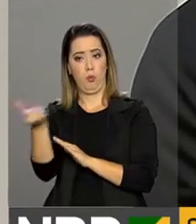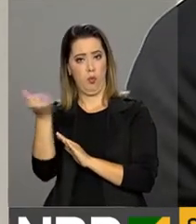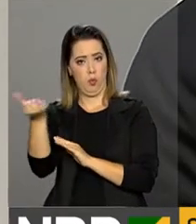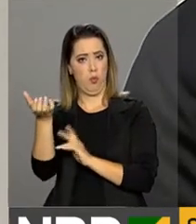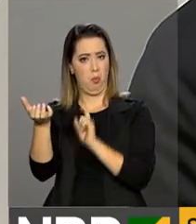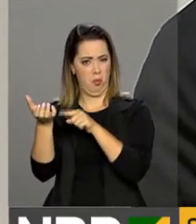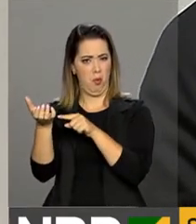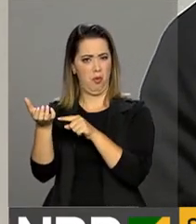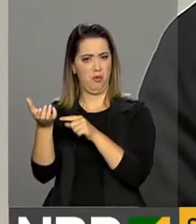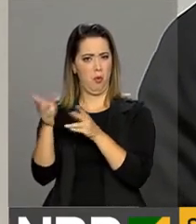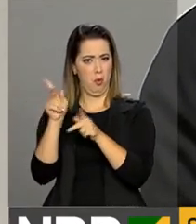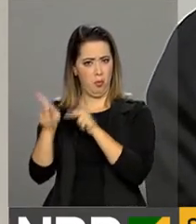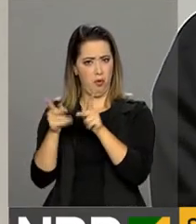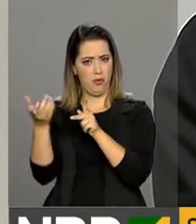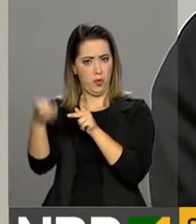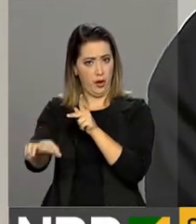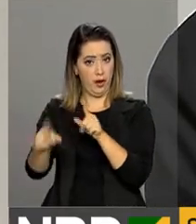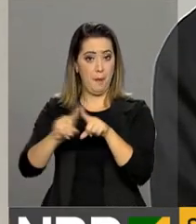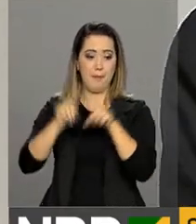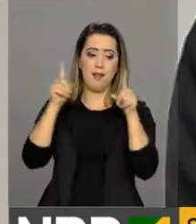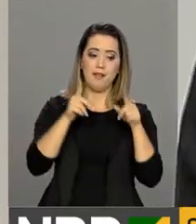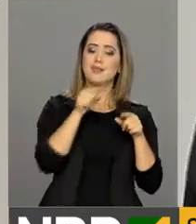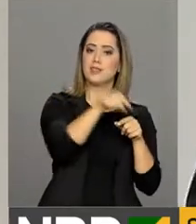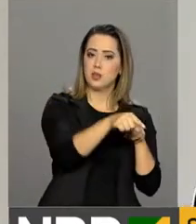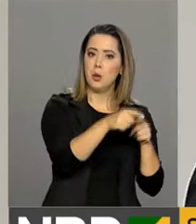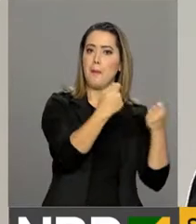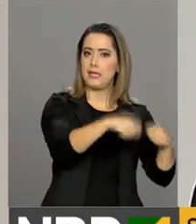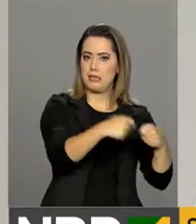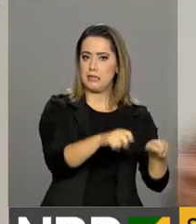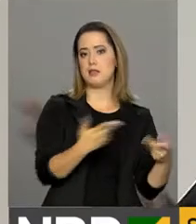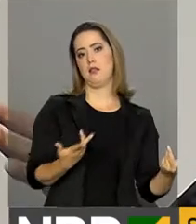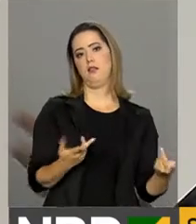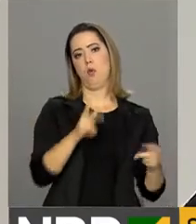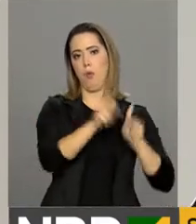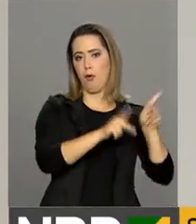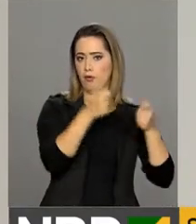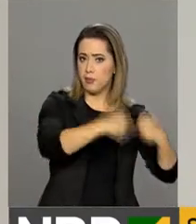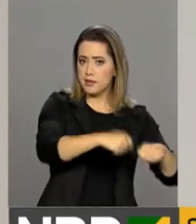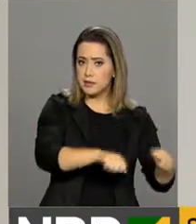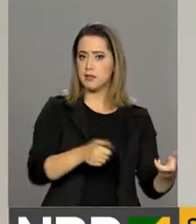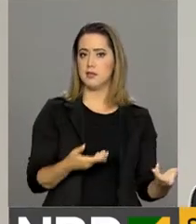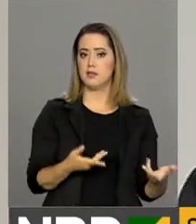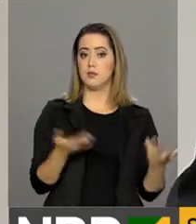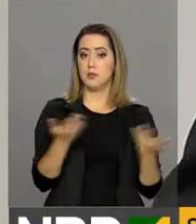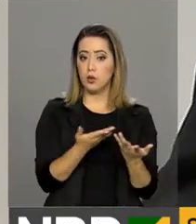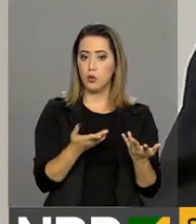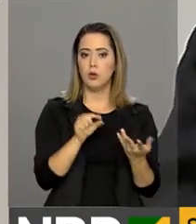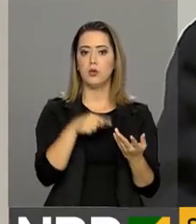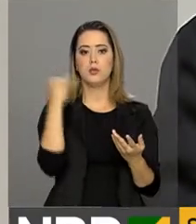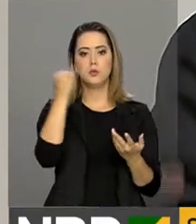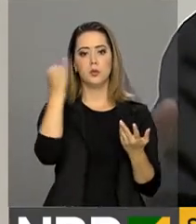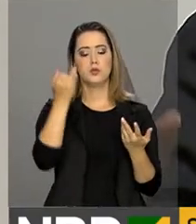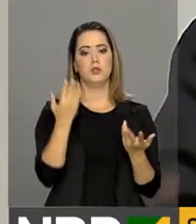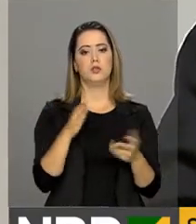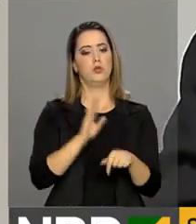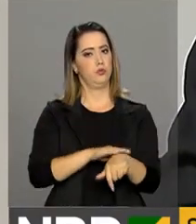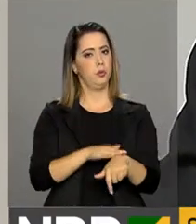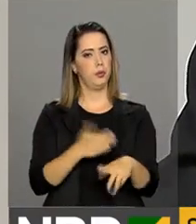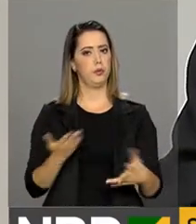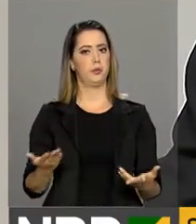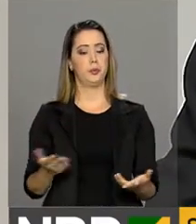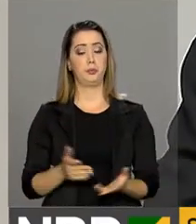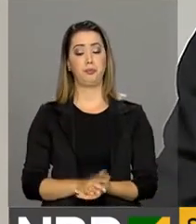que sejam aplaudidos no primeiro momento não não foram lá estão sendo aplaudidos agora e logo depois